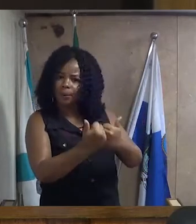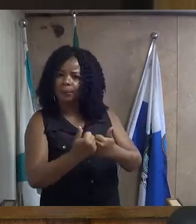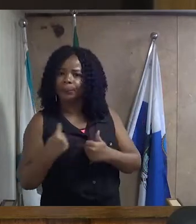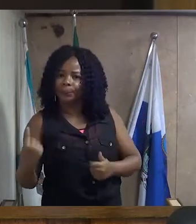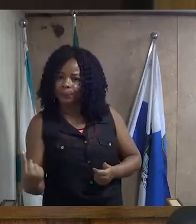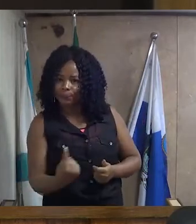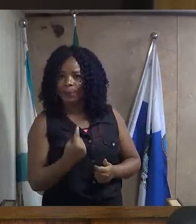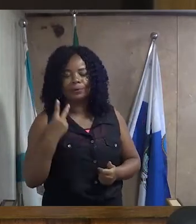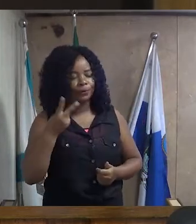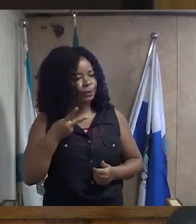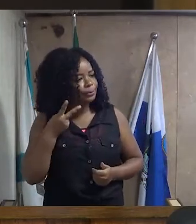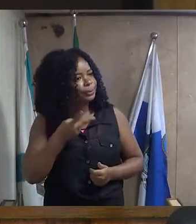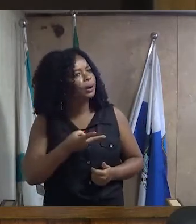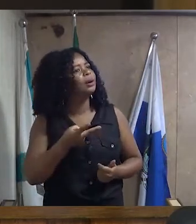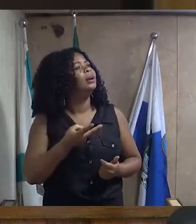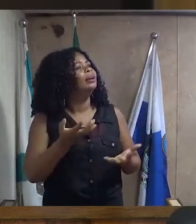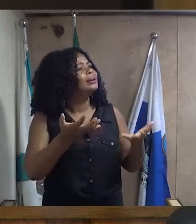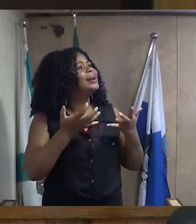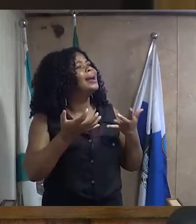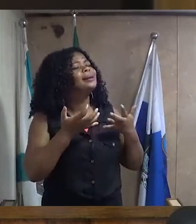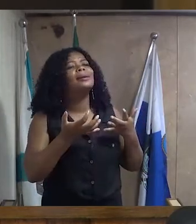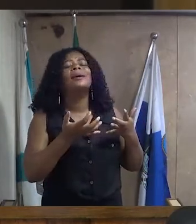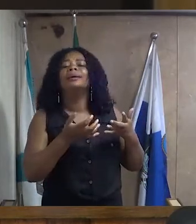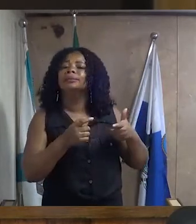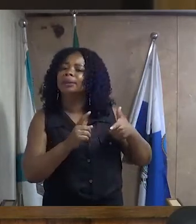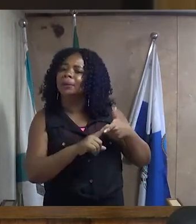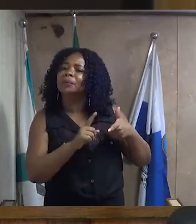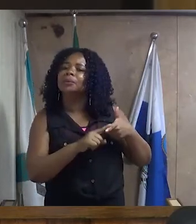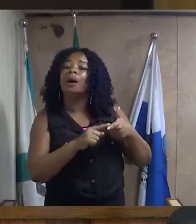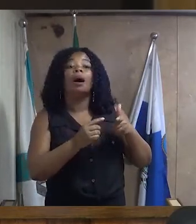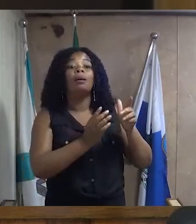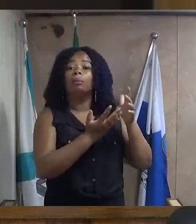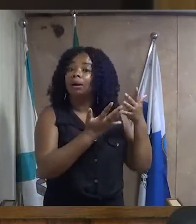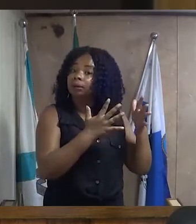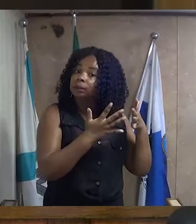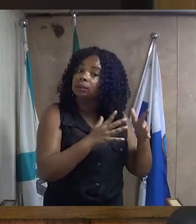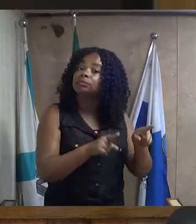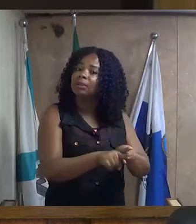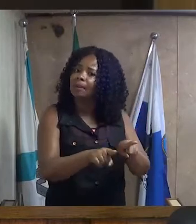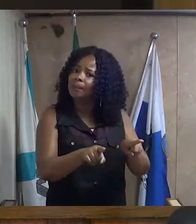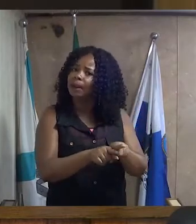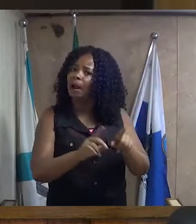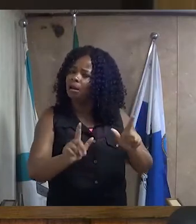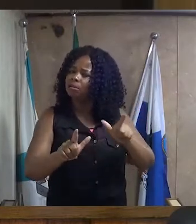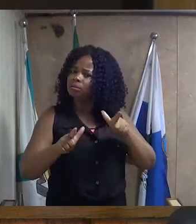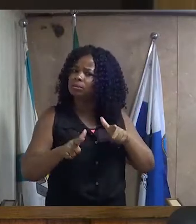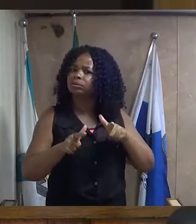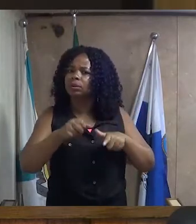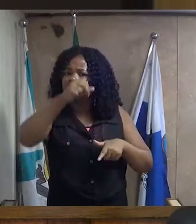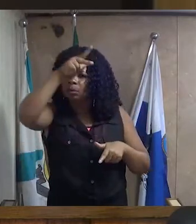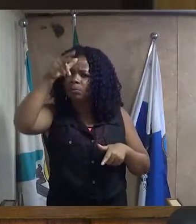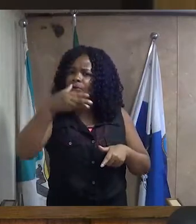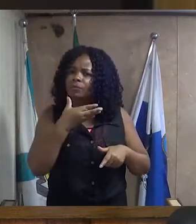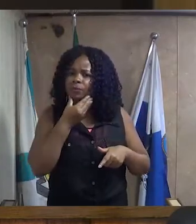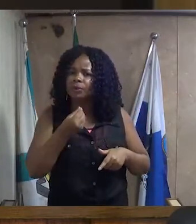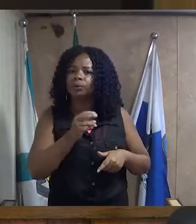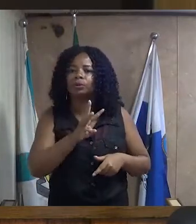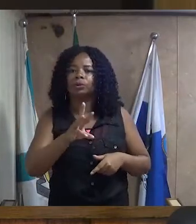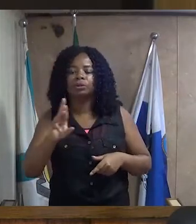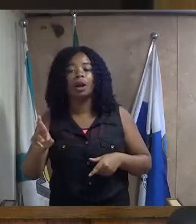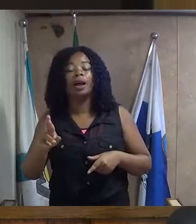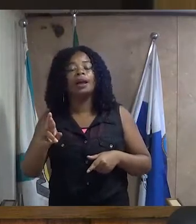dizer. Parabenizar a hoje, vereadora Delcy, do nosso prefeito Washington Reis, que essa semana, acho